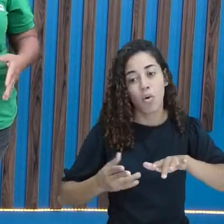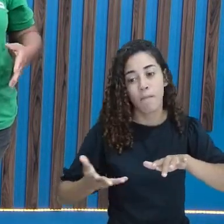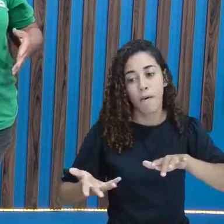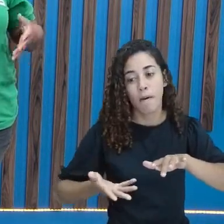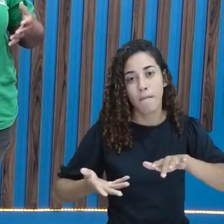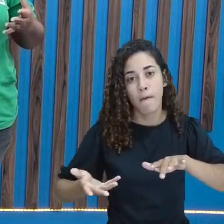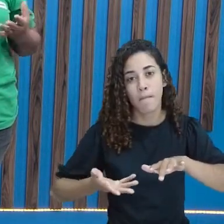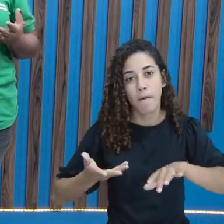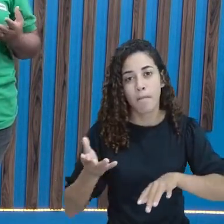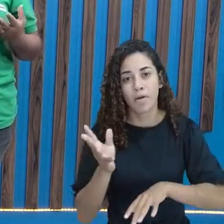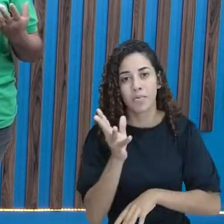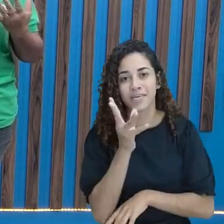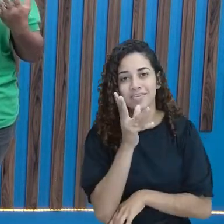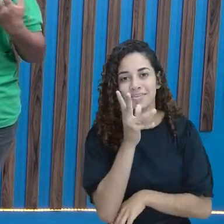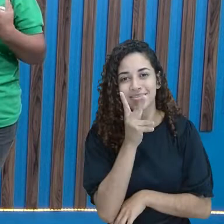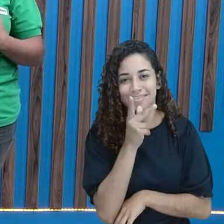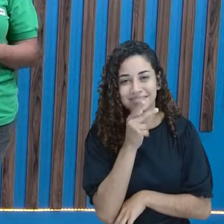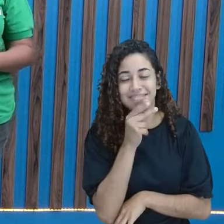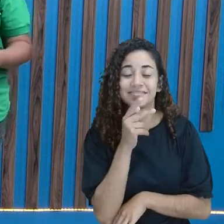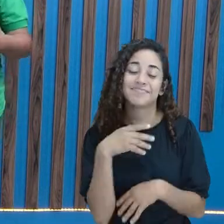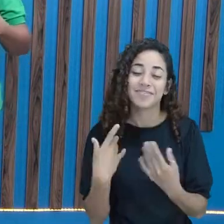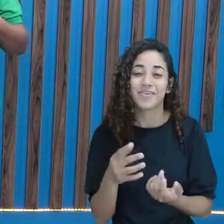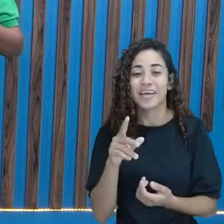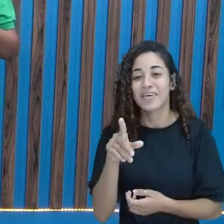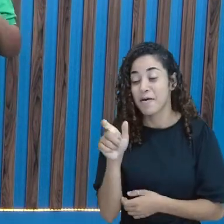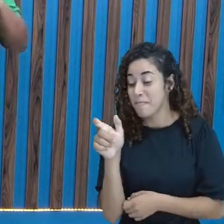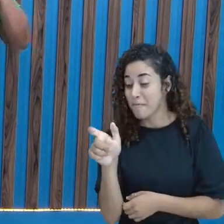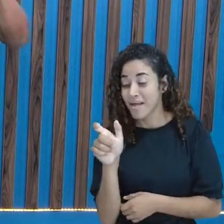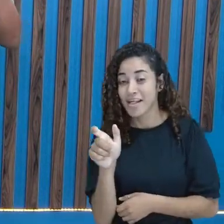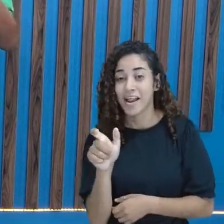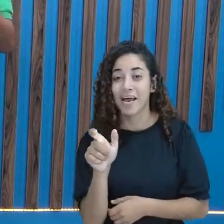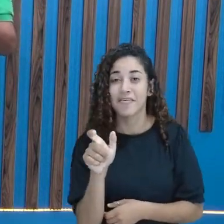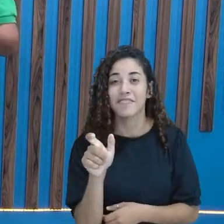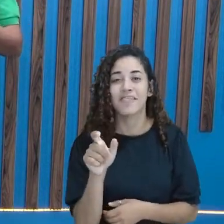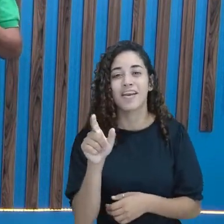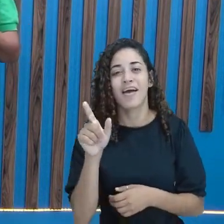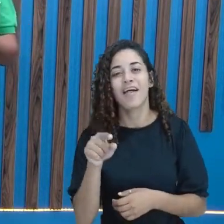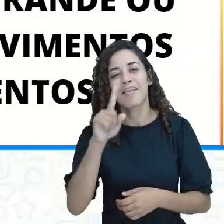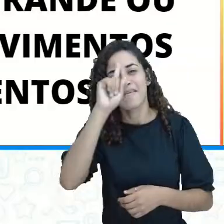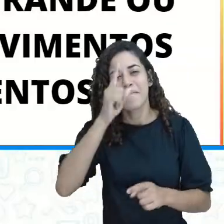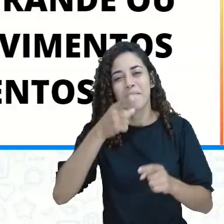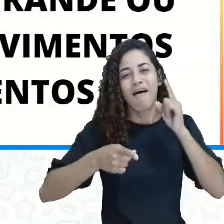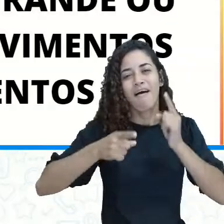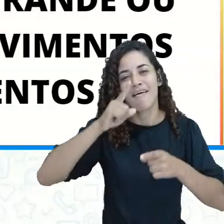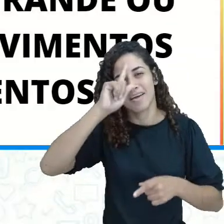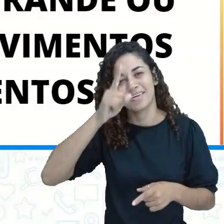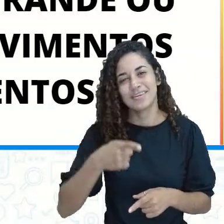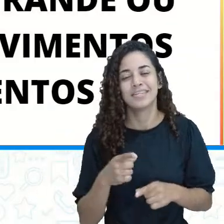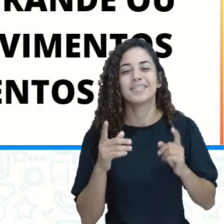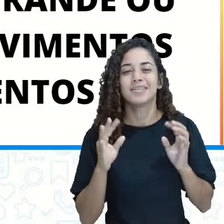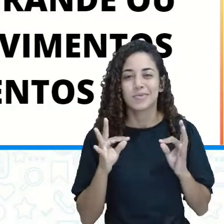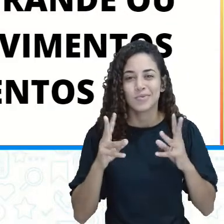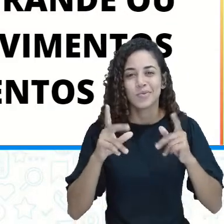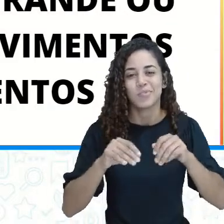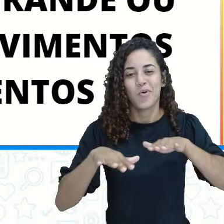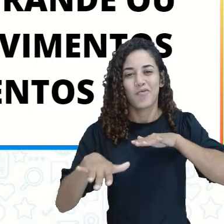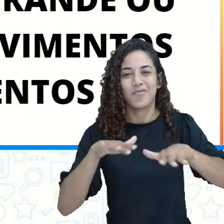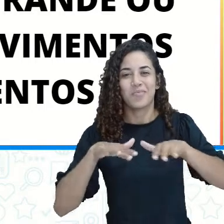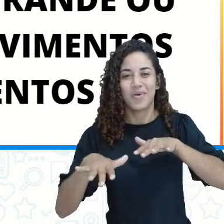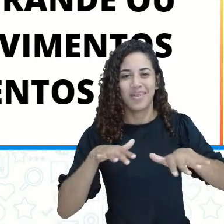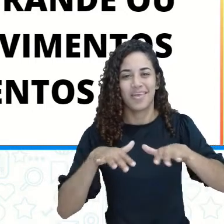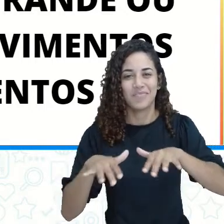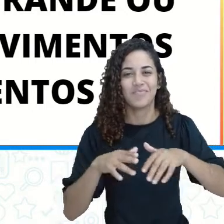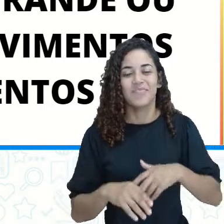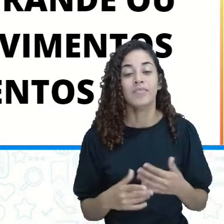lentos. Então, a quinosfera, ela está aí comandando todos esses movimentos.